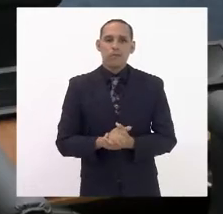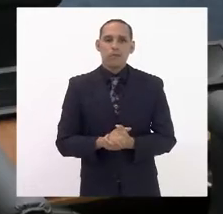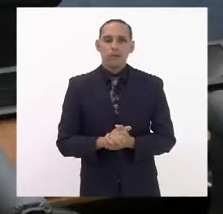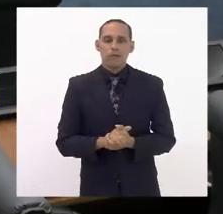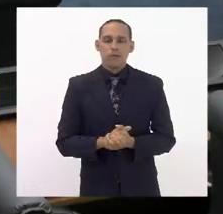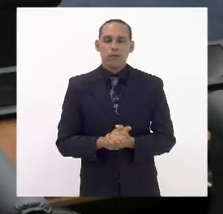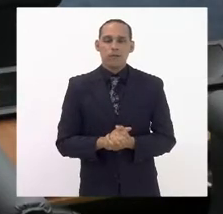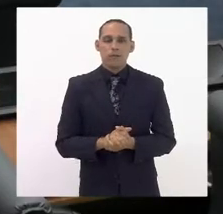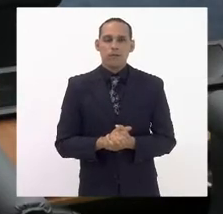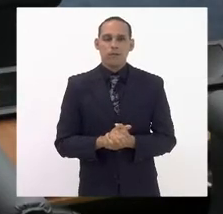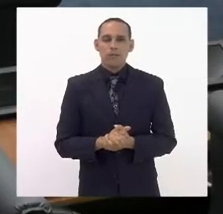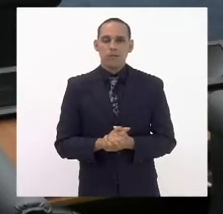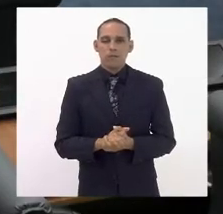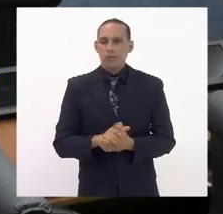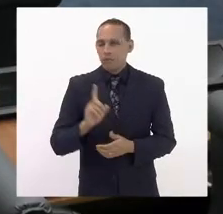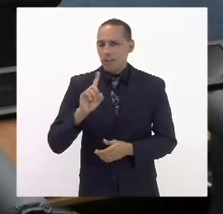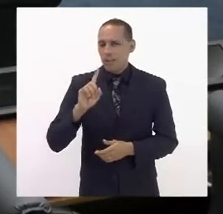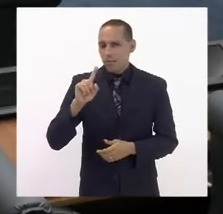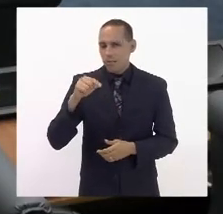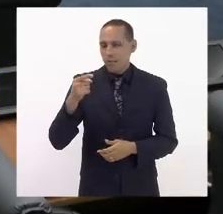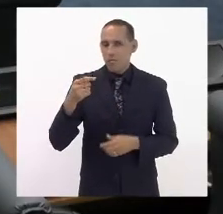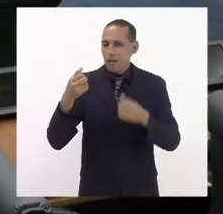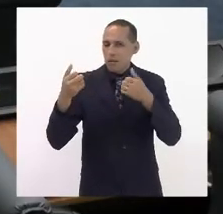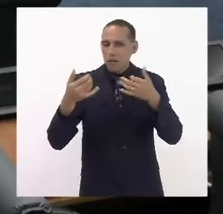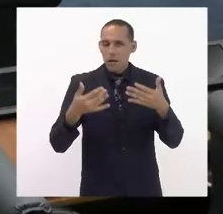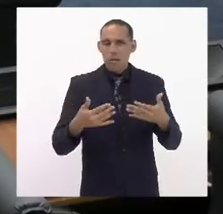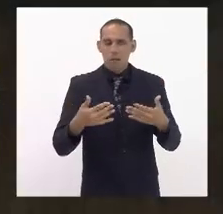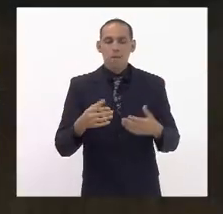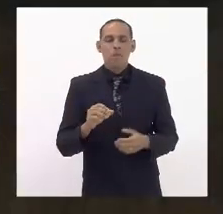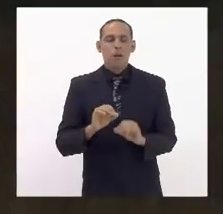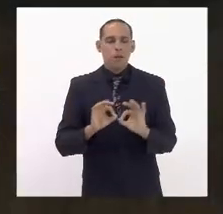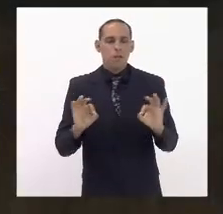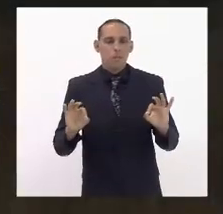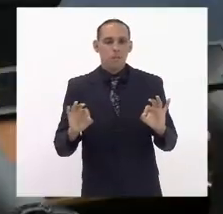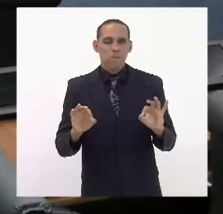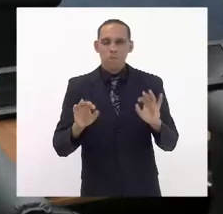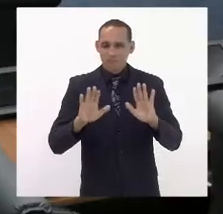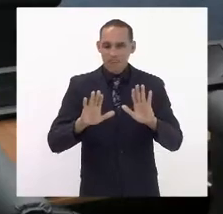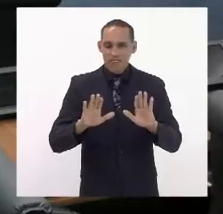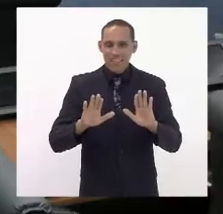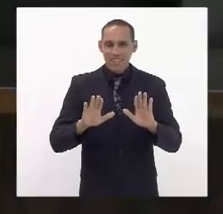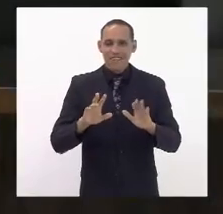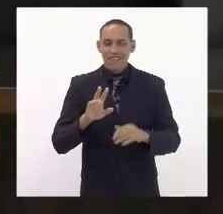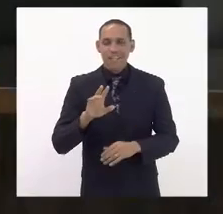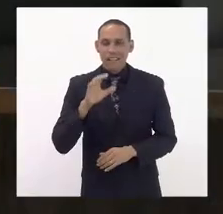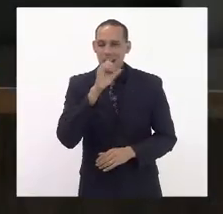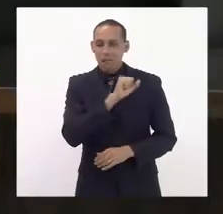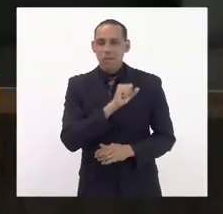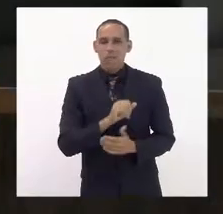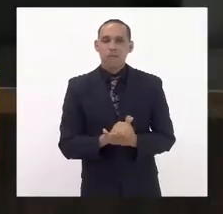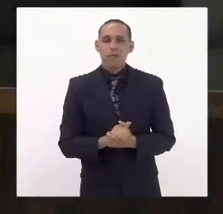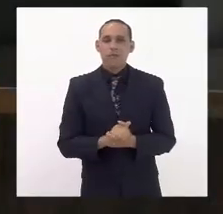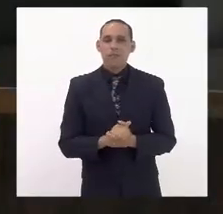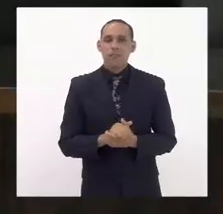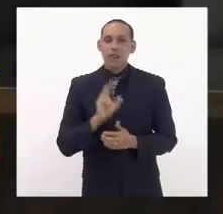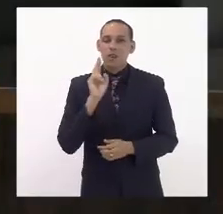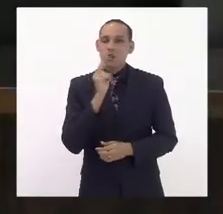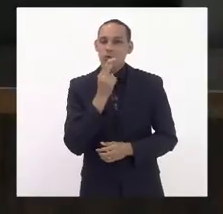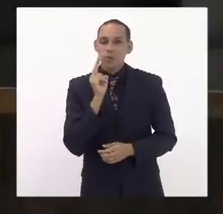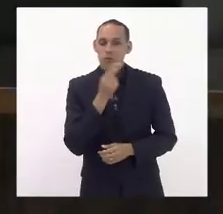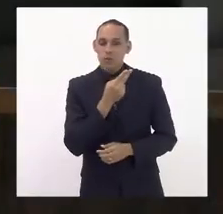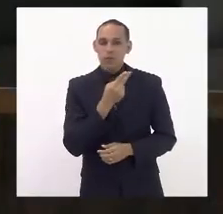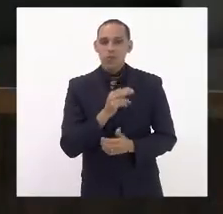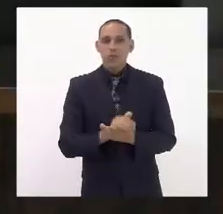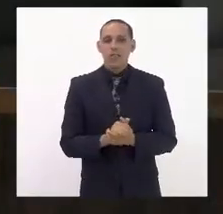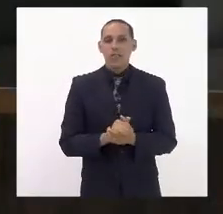Não, não. Depois você se declara aqui. Está ótimo. Fica aí mesmo, que vai ser rápido. Em regime de urgência, em discussão única,